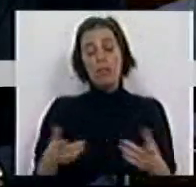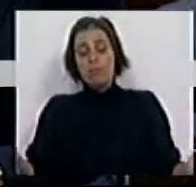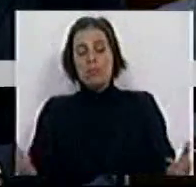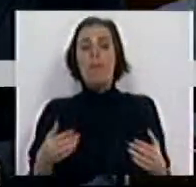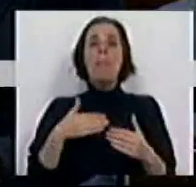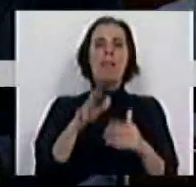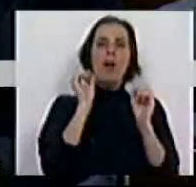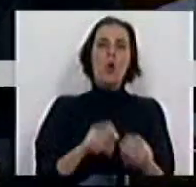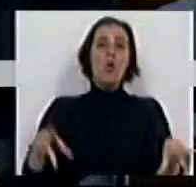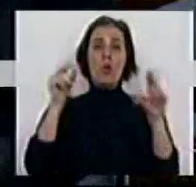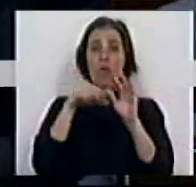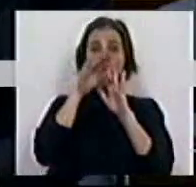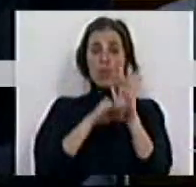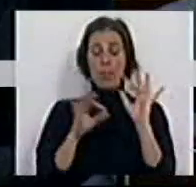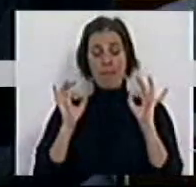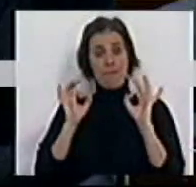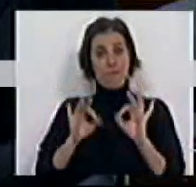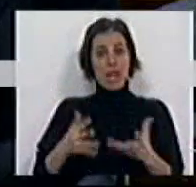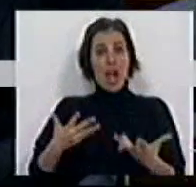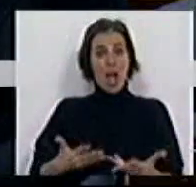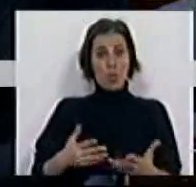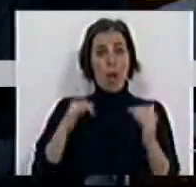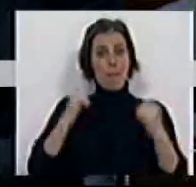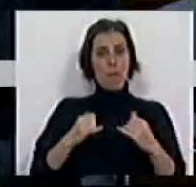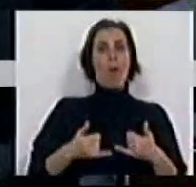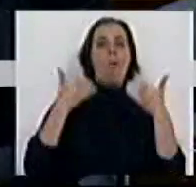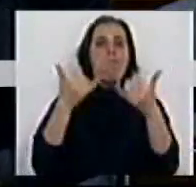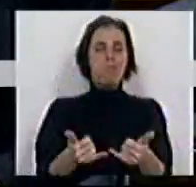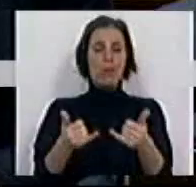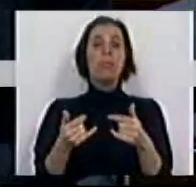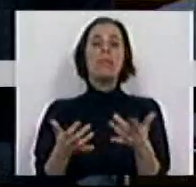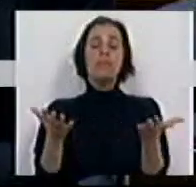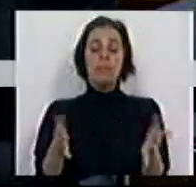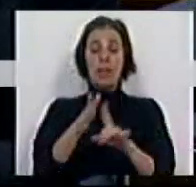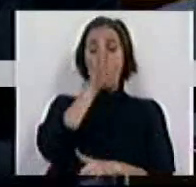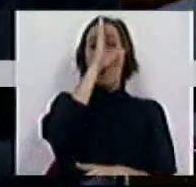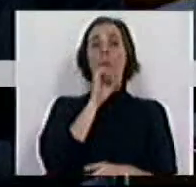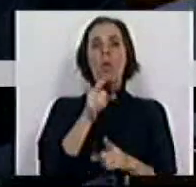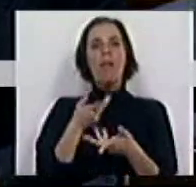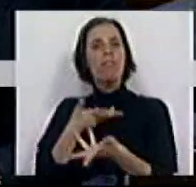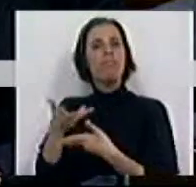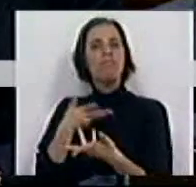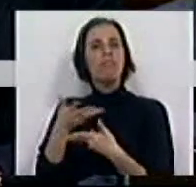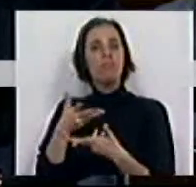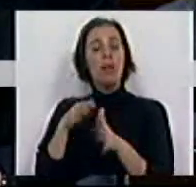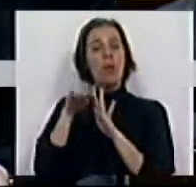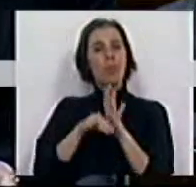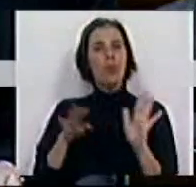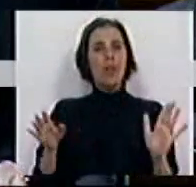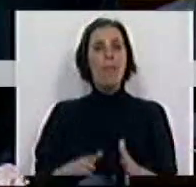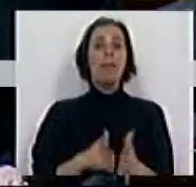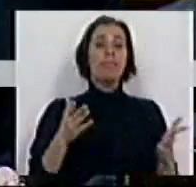Afinal, haverá um novo programa no fim do atual memorando e, naturalmente, é o Governo que negocia esse